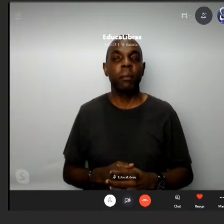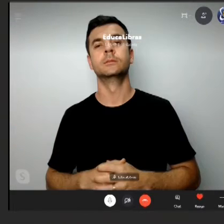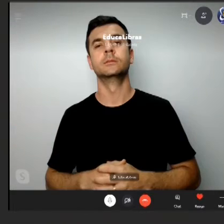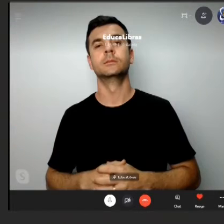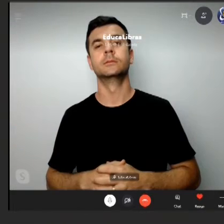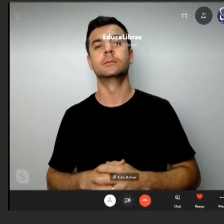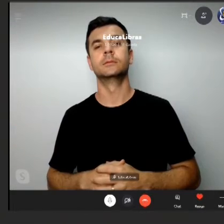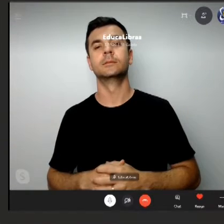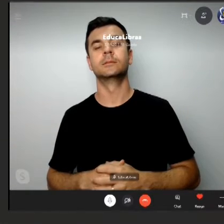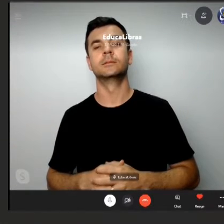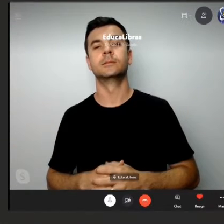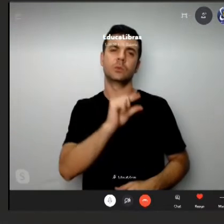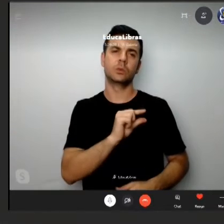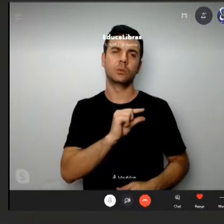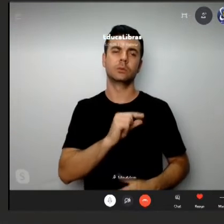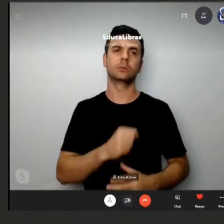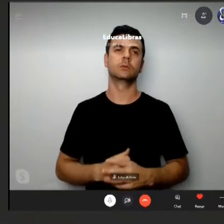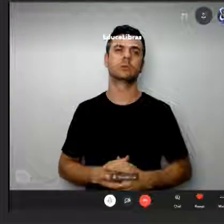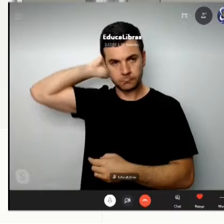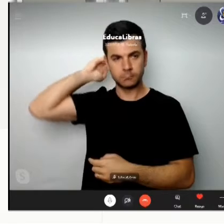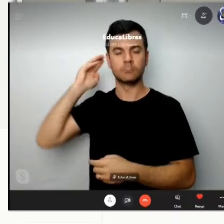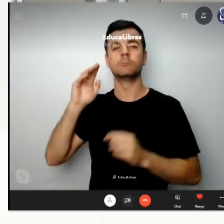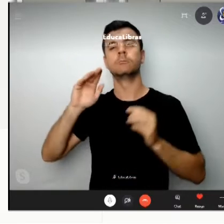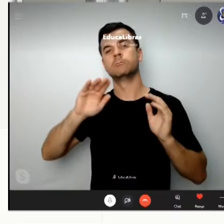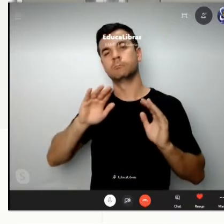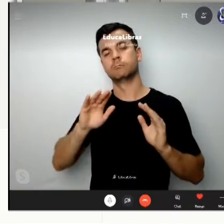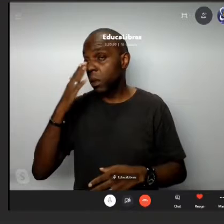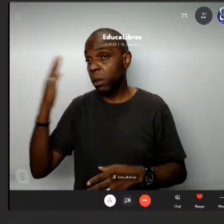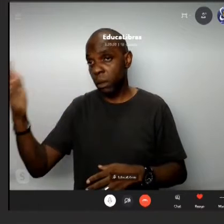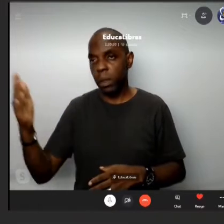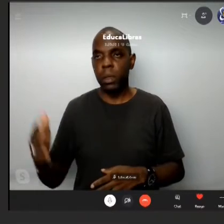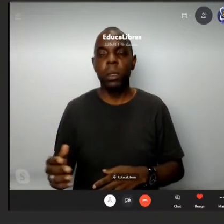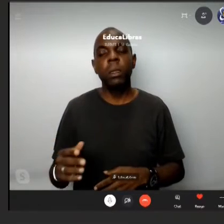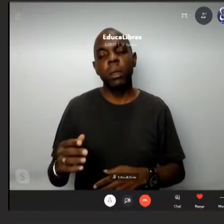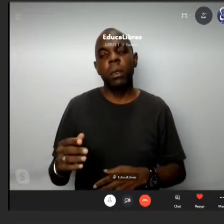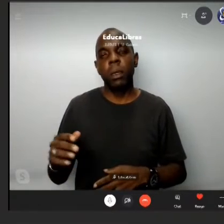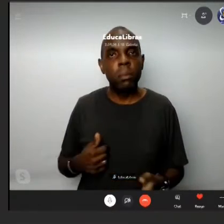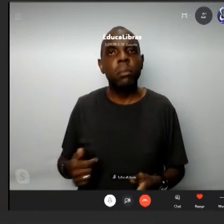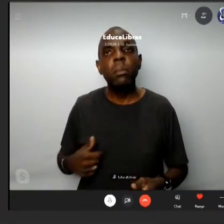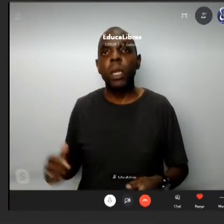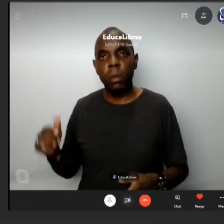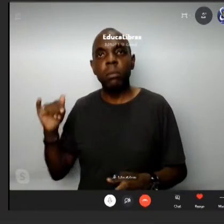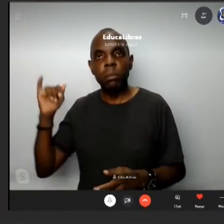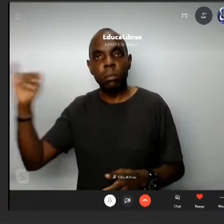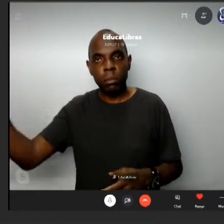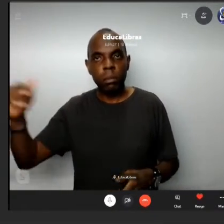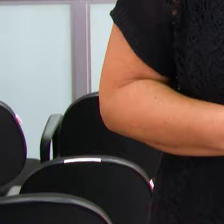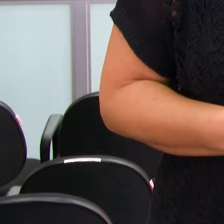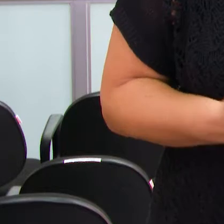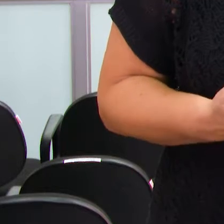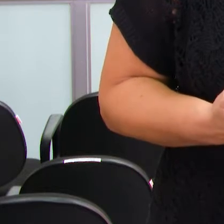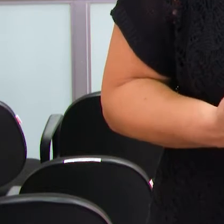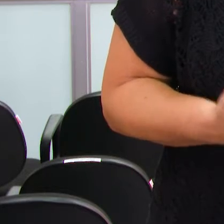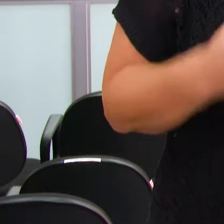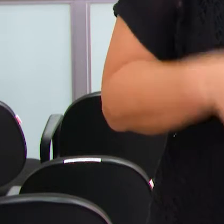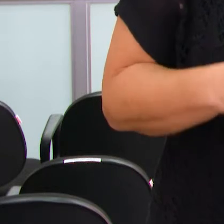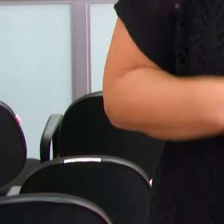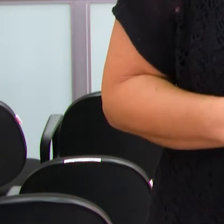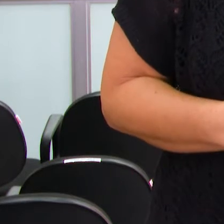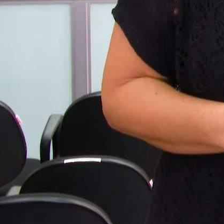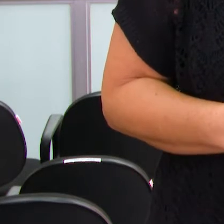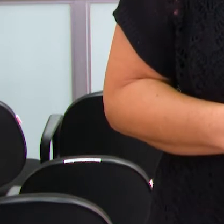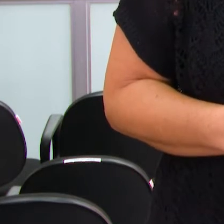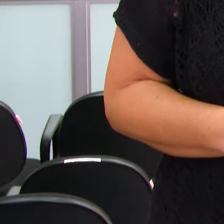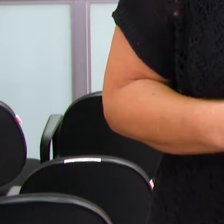Curumim, Carlos Trigo, Cula, Carreira, Sargento Laudo e Paulo Renato. Esta foi a